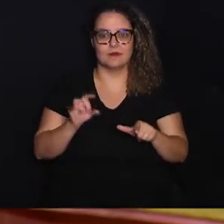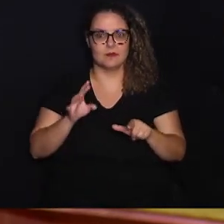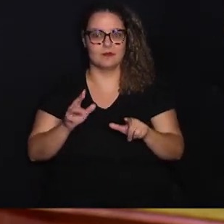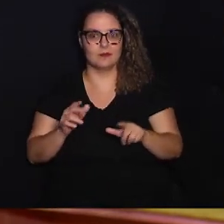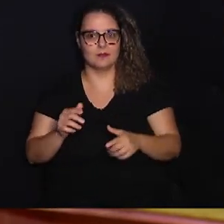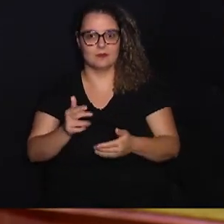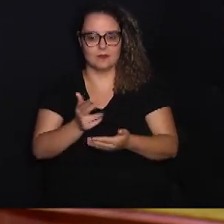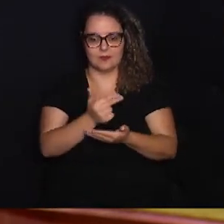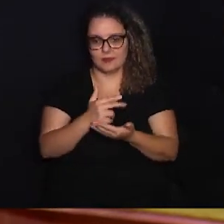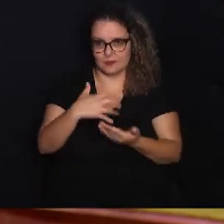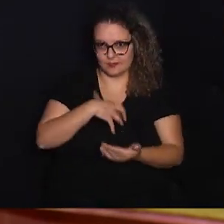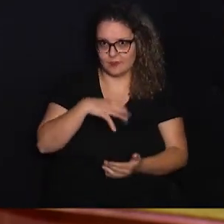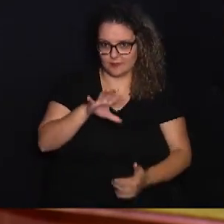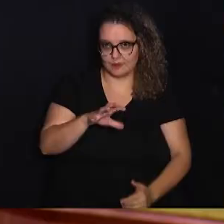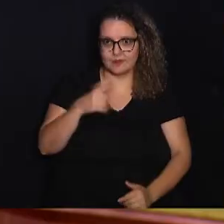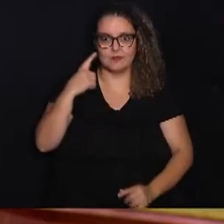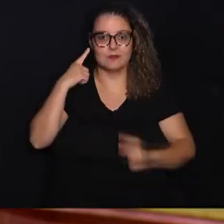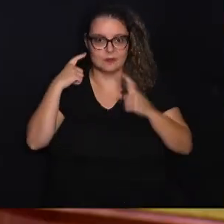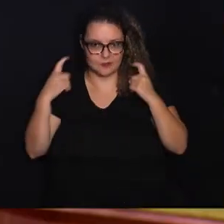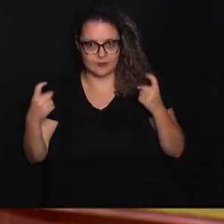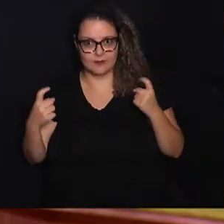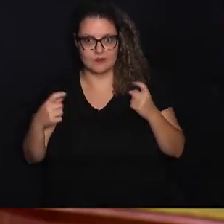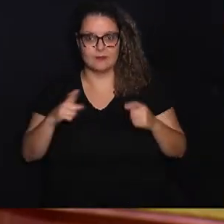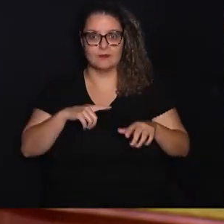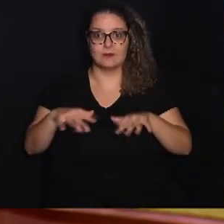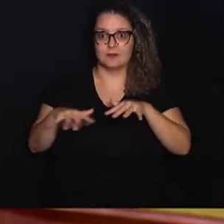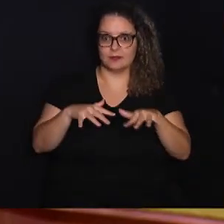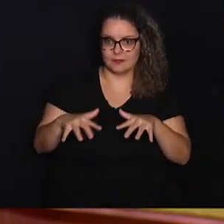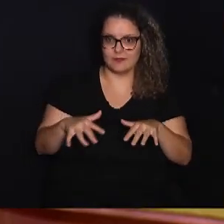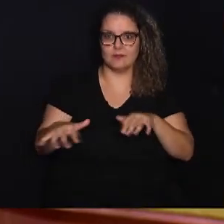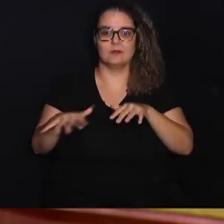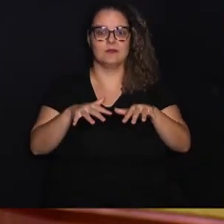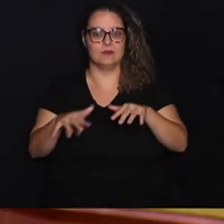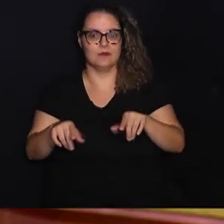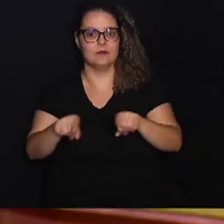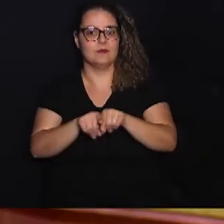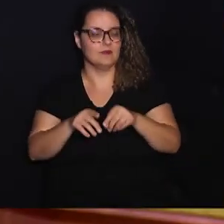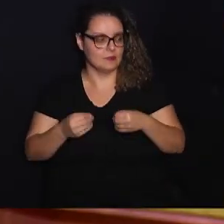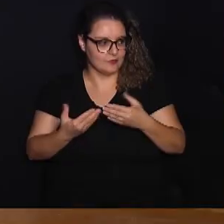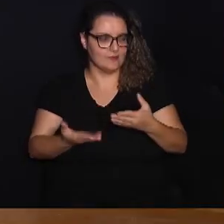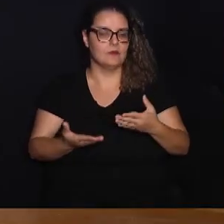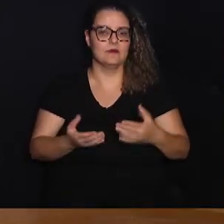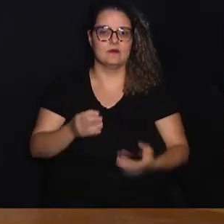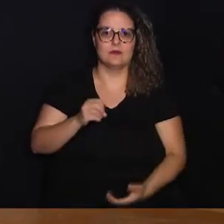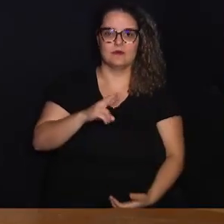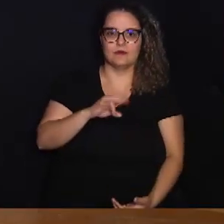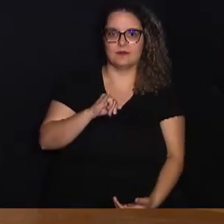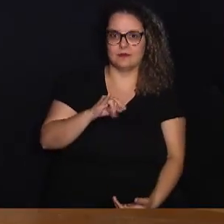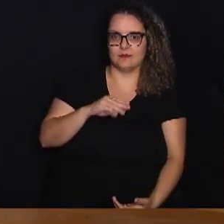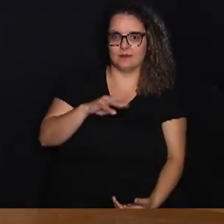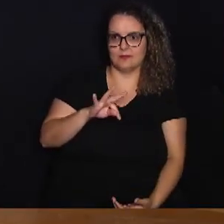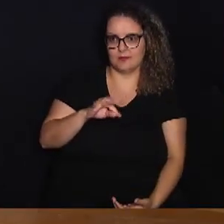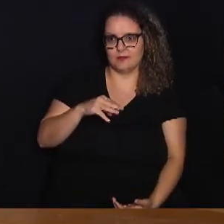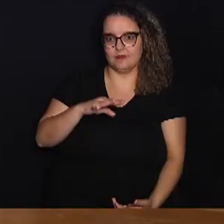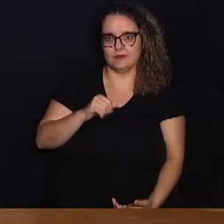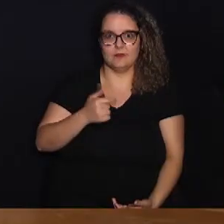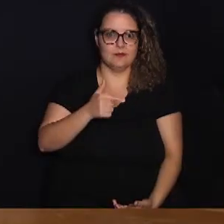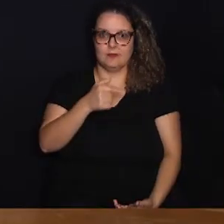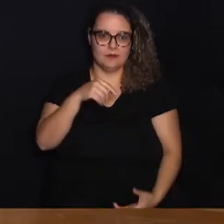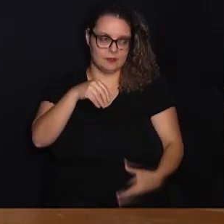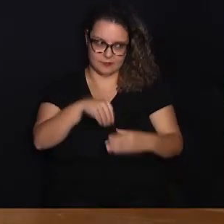desenho e o som, mas também tinham um movimento. Então, esse movimento também é trazido na euritmia. Nós não temos aqui na nossa